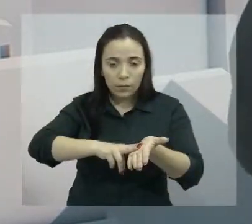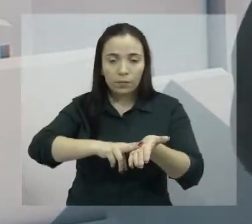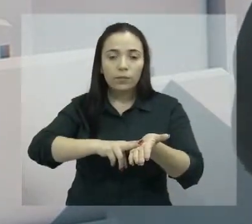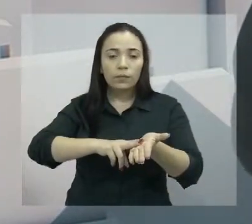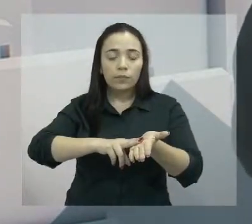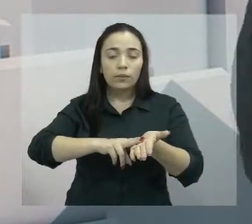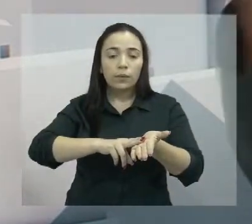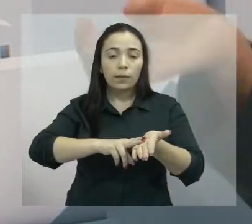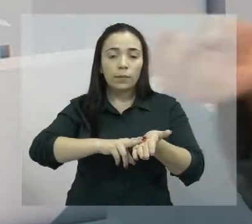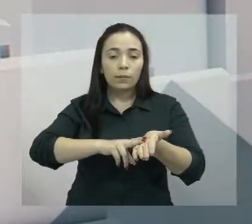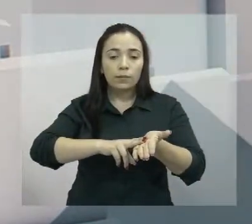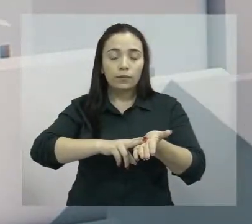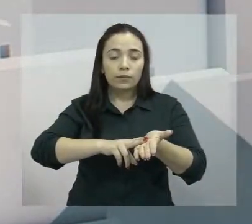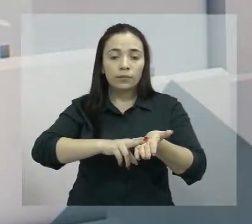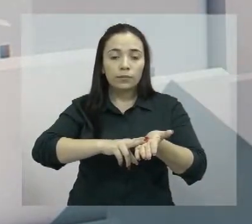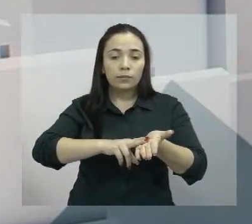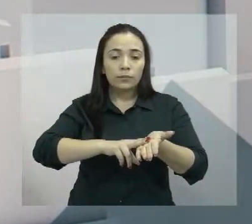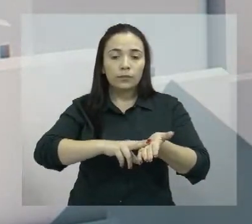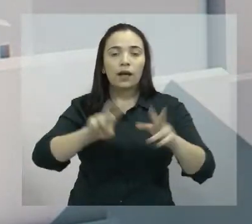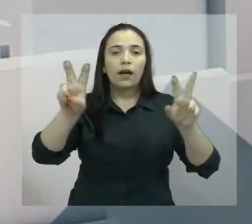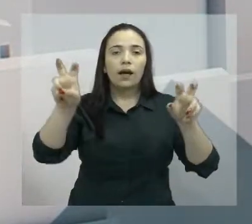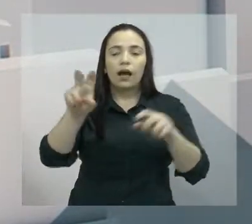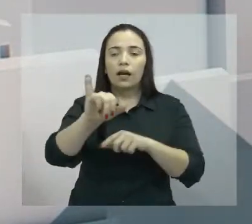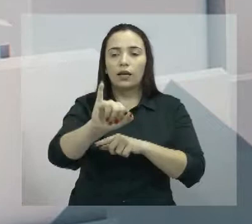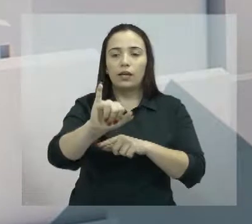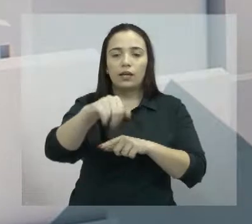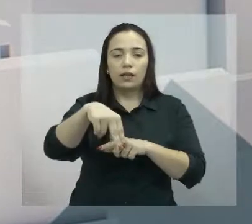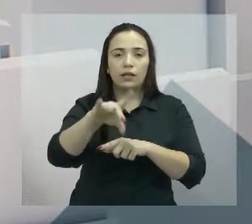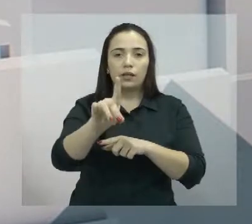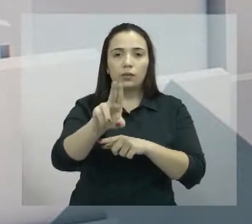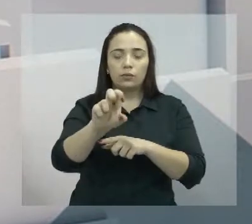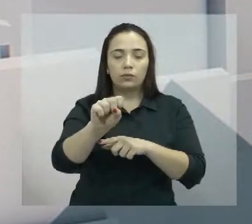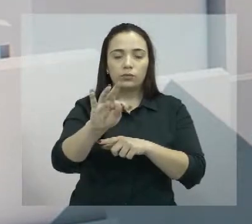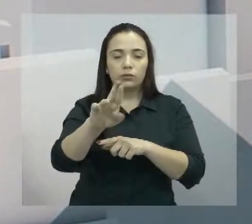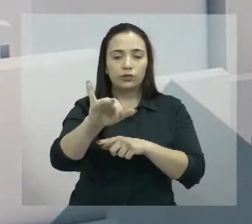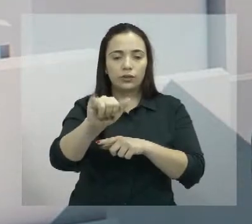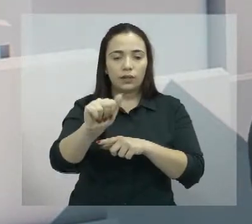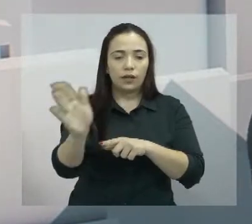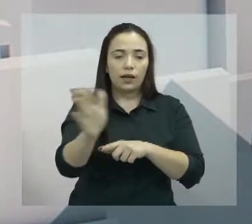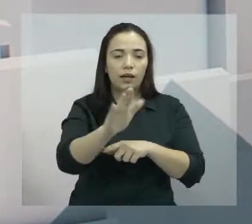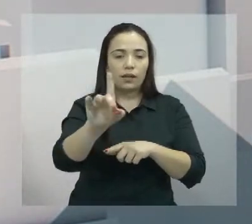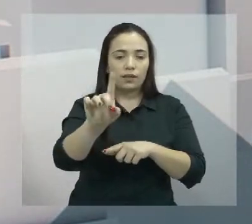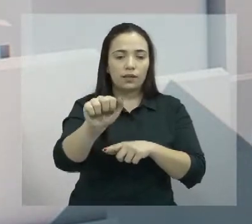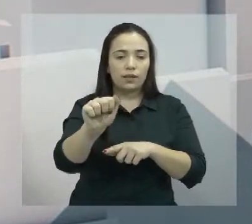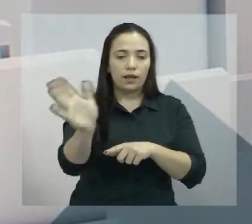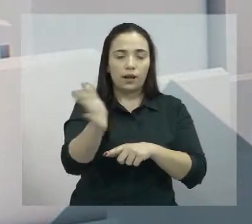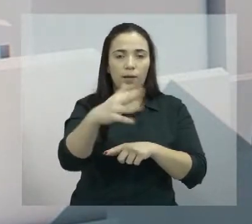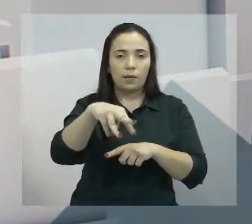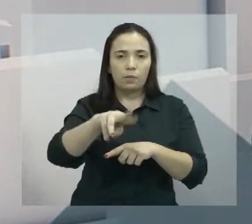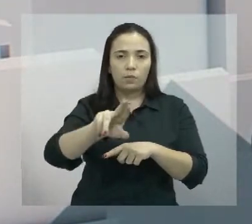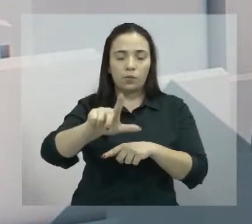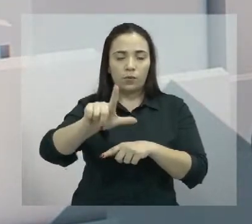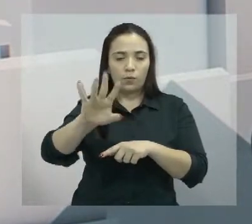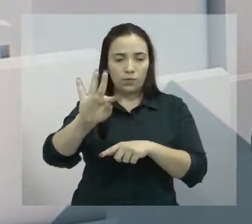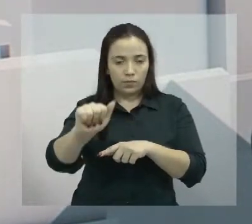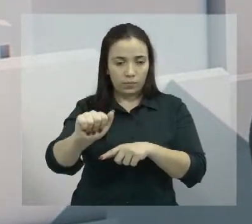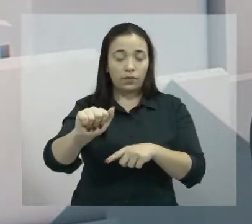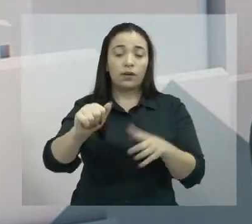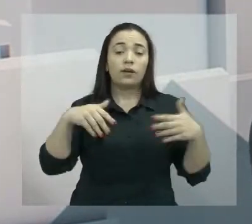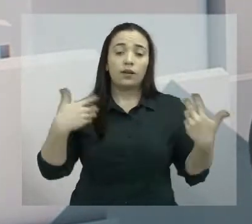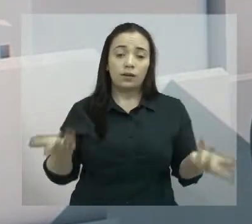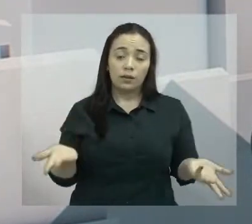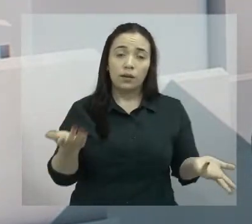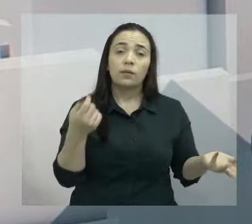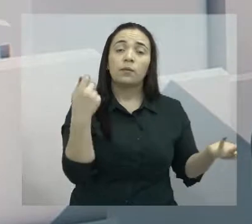que falo, que eu não chamo assim, a matéria-prima é produzida pela gente. Né? Quer dizer,